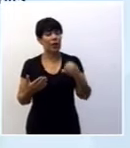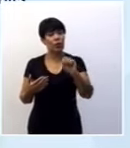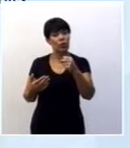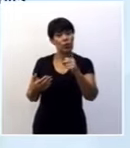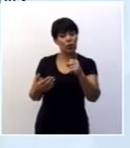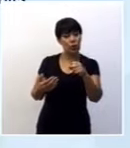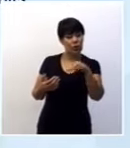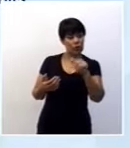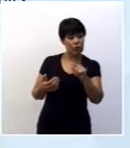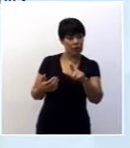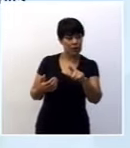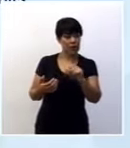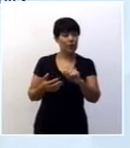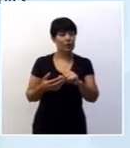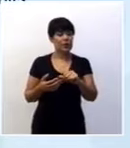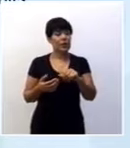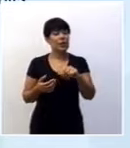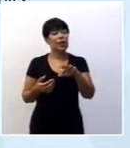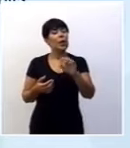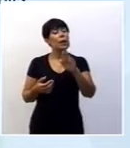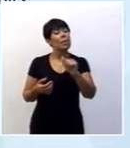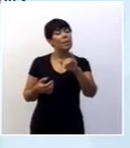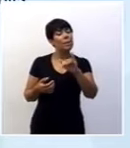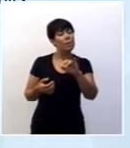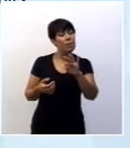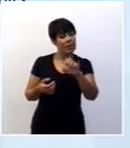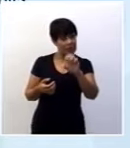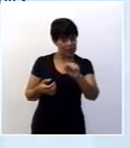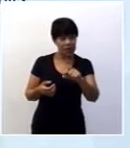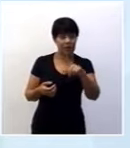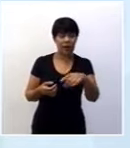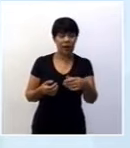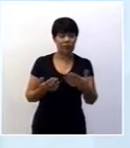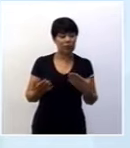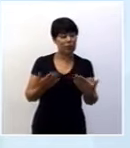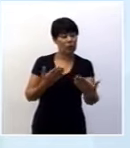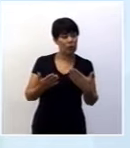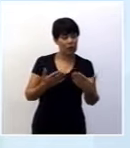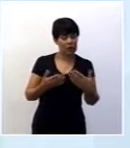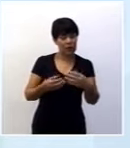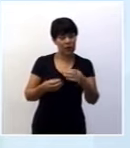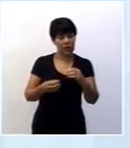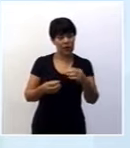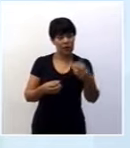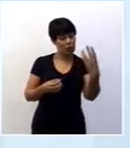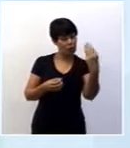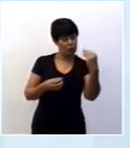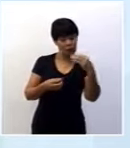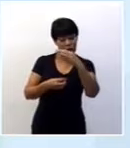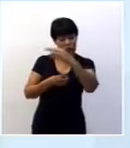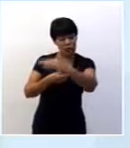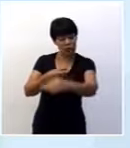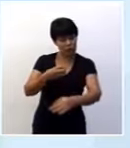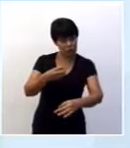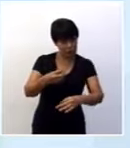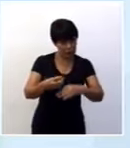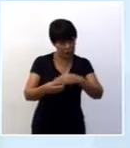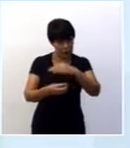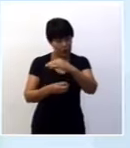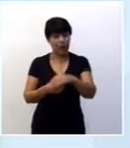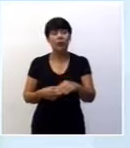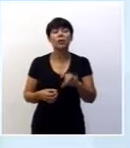tá? Então, isso daí é a resolução radiométrica do satélite, tá? Então, só para ter uma ideia assim, a